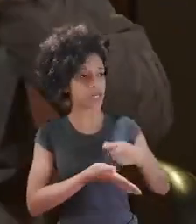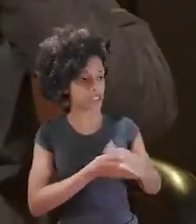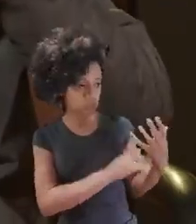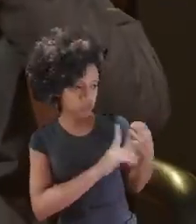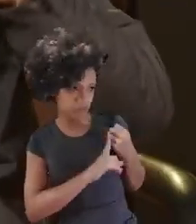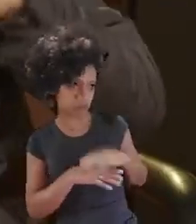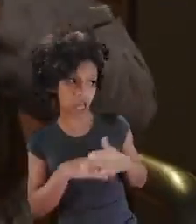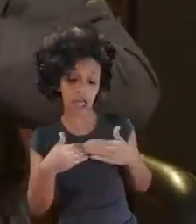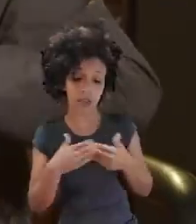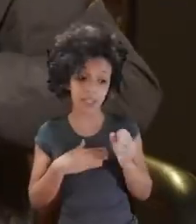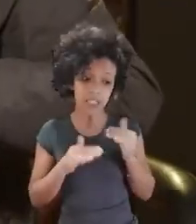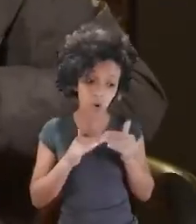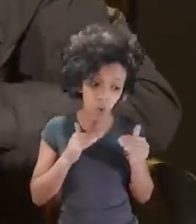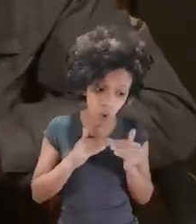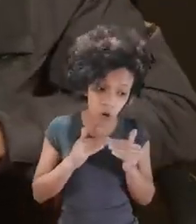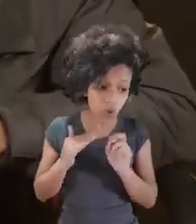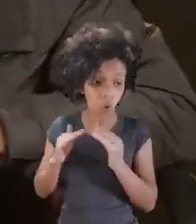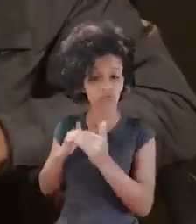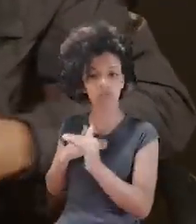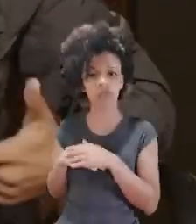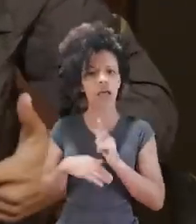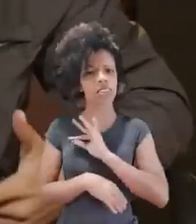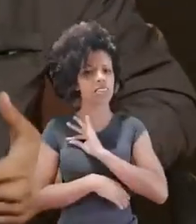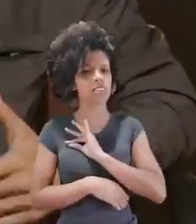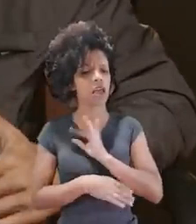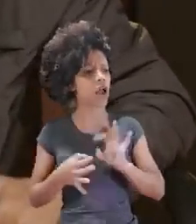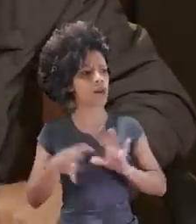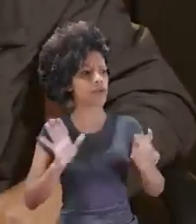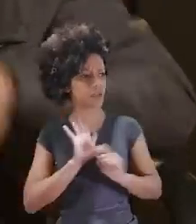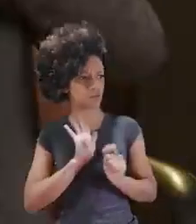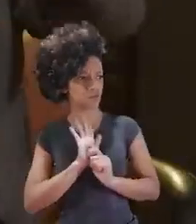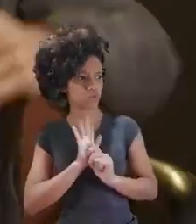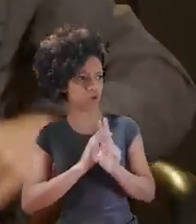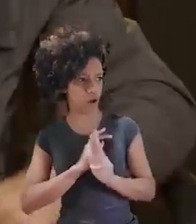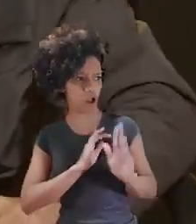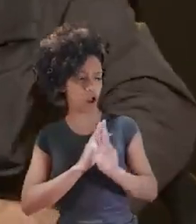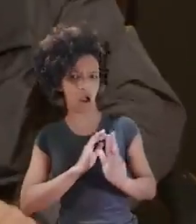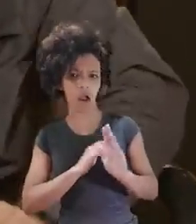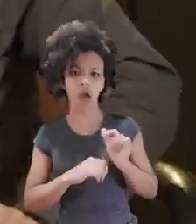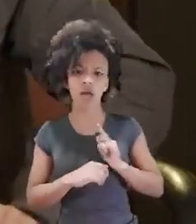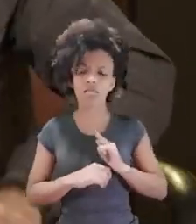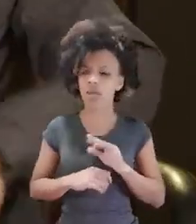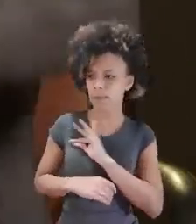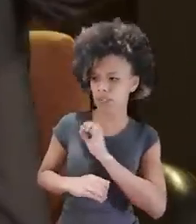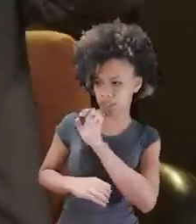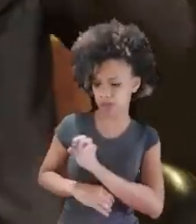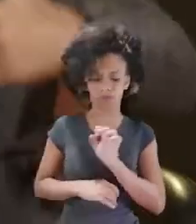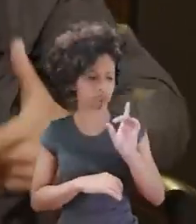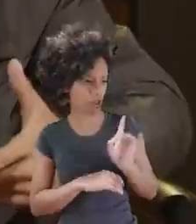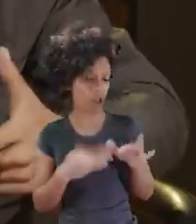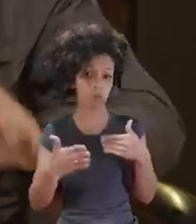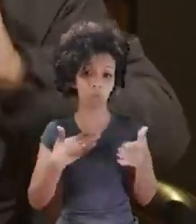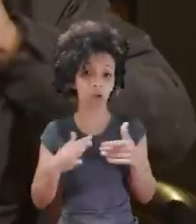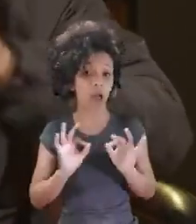clima quando eu tenho obrigação de agir independente do concordaram não tem policial que a favor da liberação da maconha tem policial que é de esquerda tem policial que a direita tem